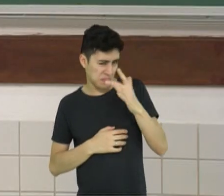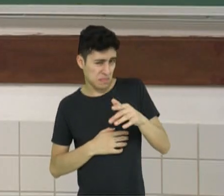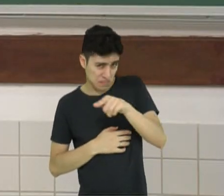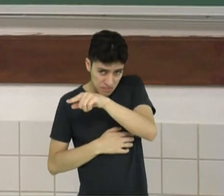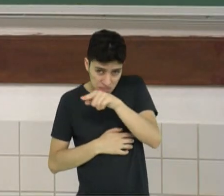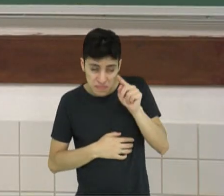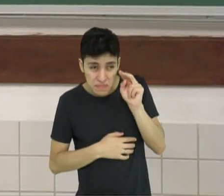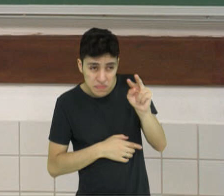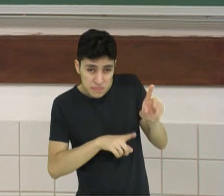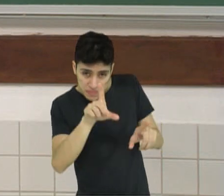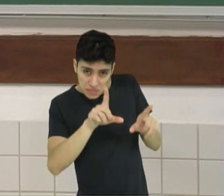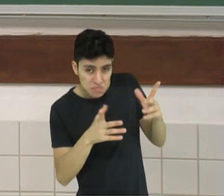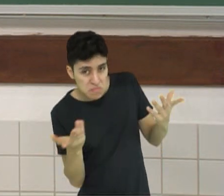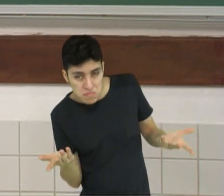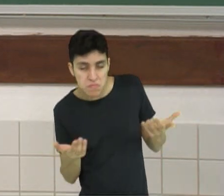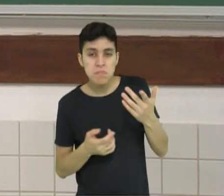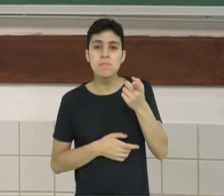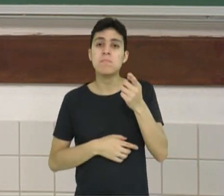no noticiário,